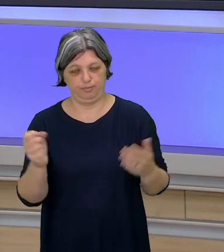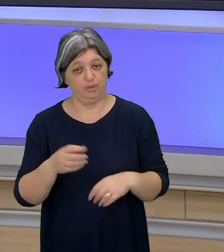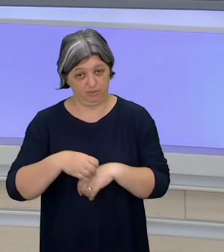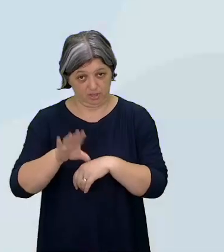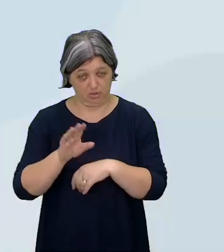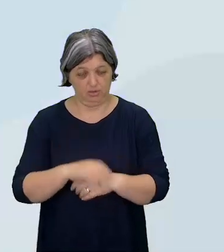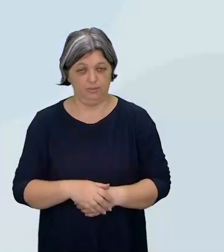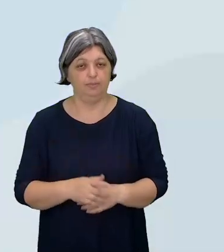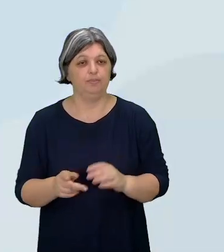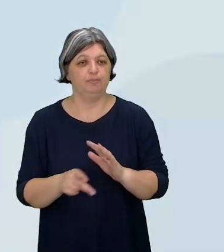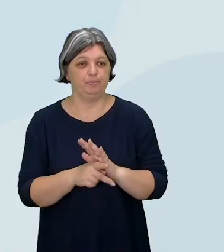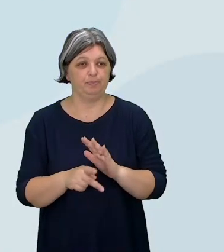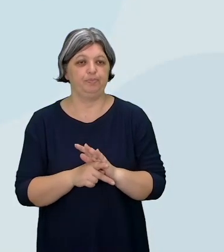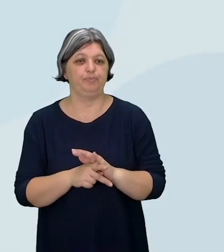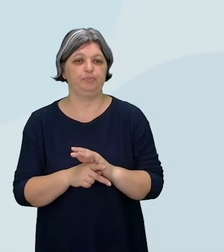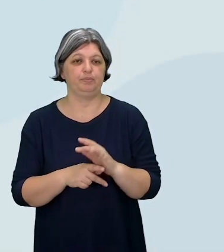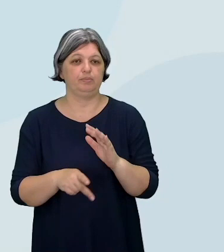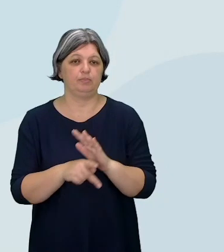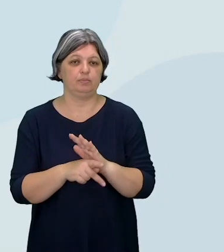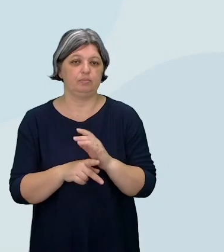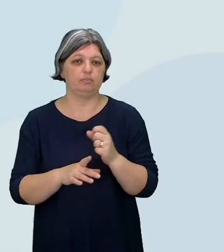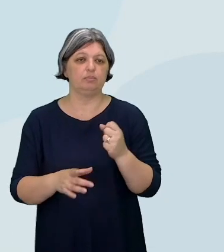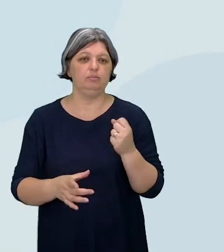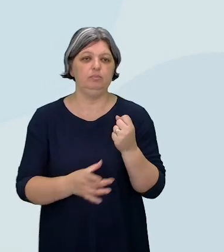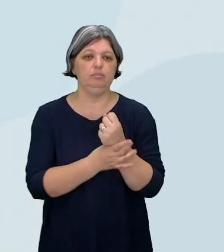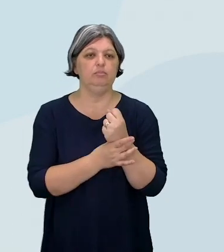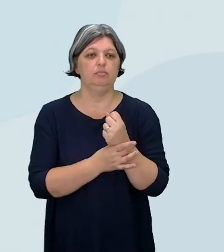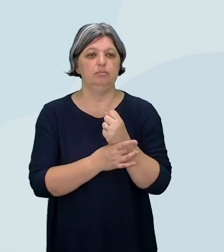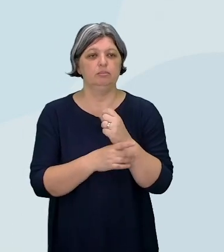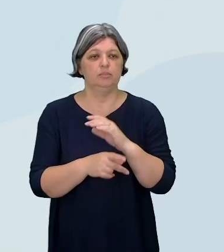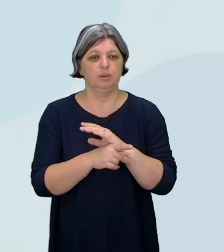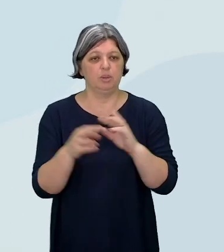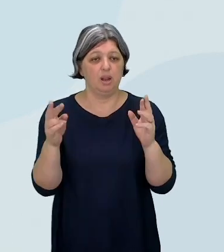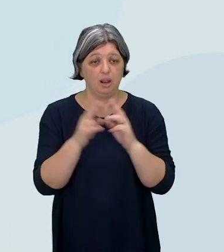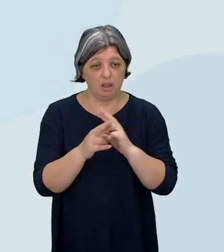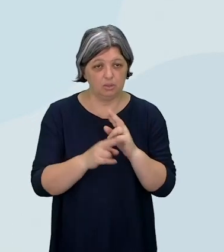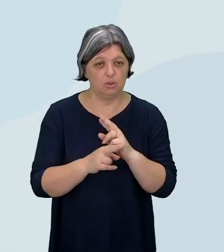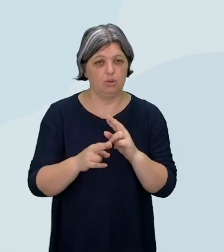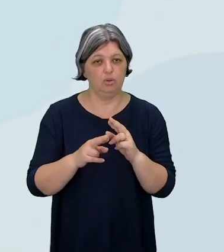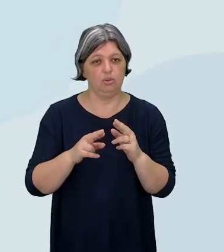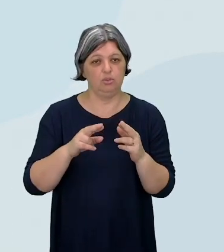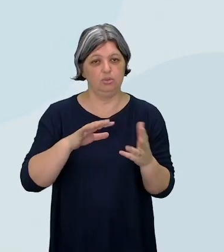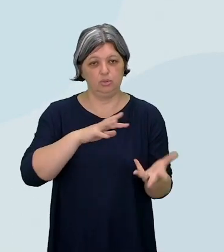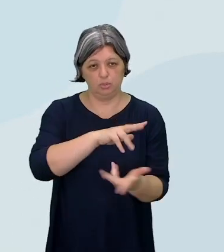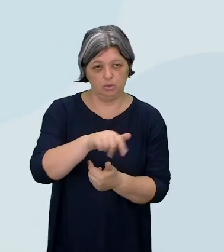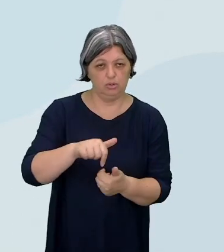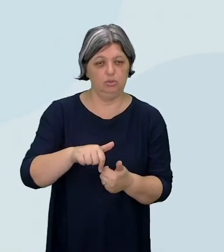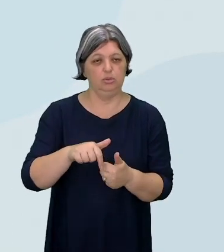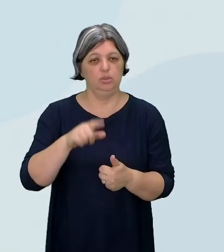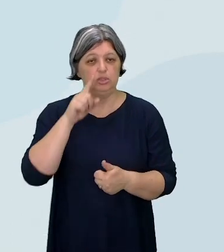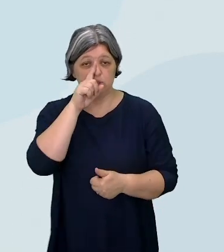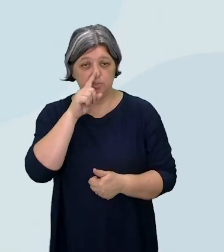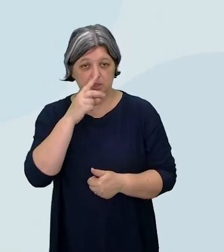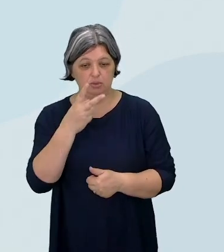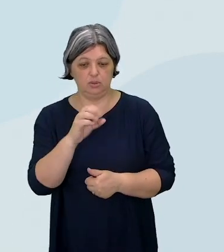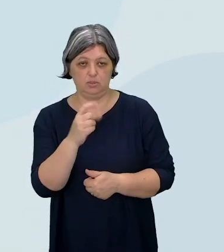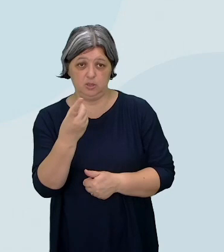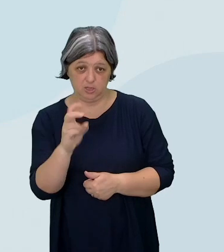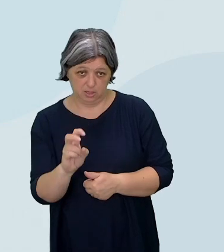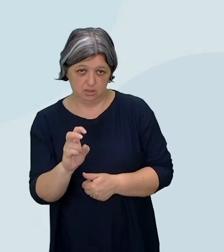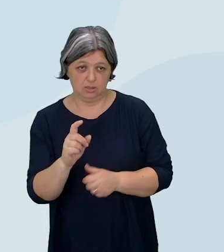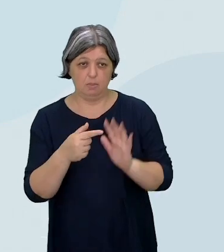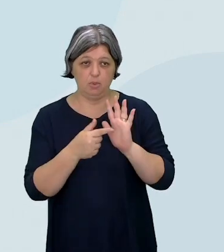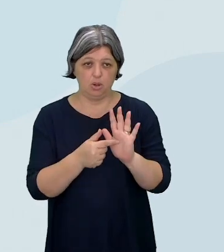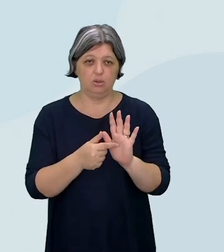lá. Insegurança alimentar agrava catástrofes, diz estudo. Então, o relatório global de riscos de 2015 mostra a relação